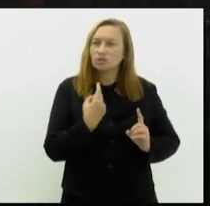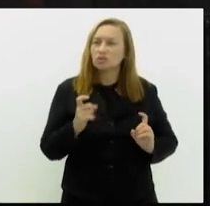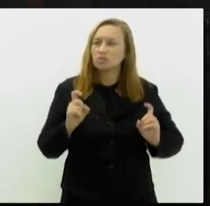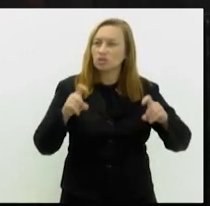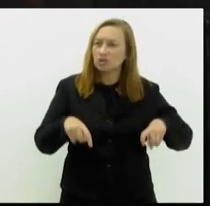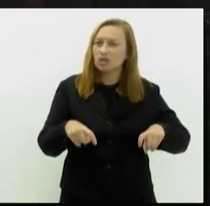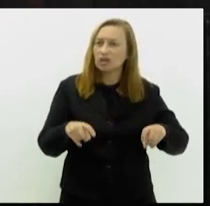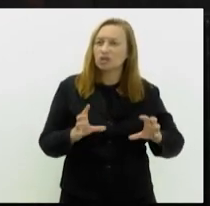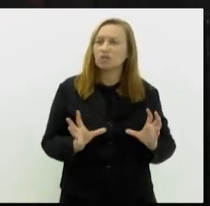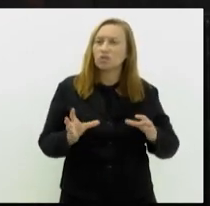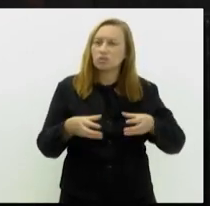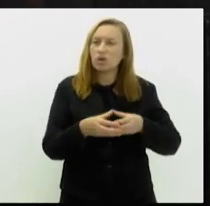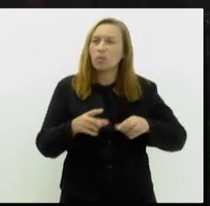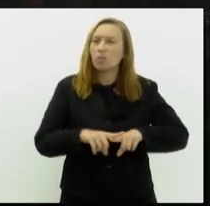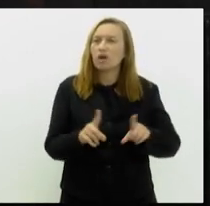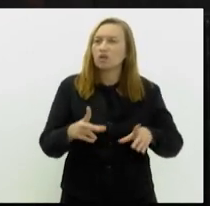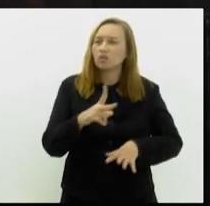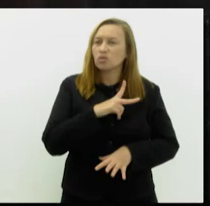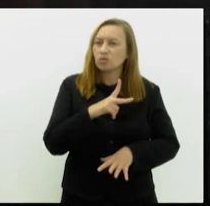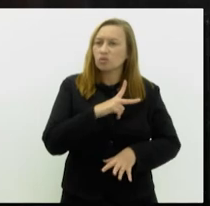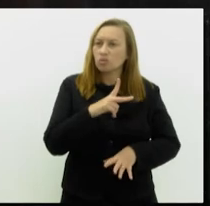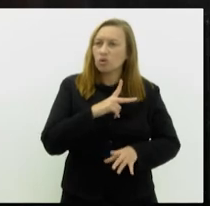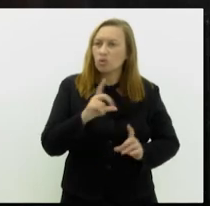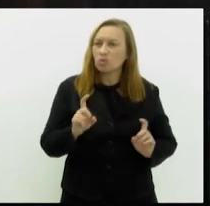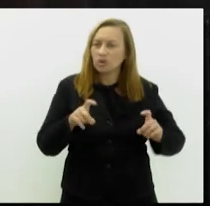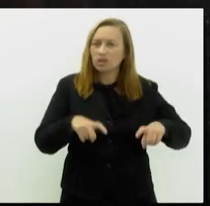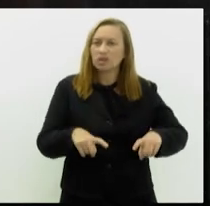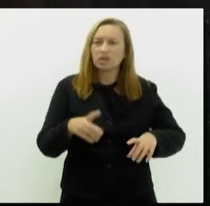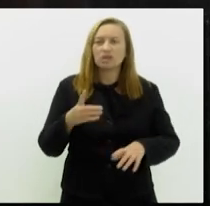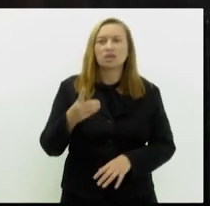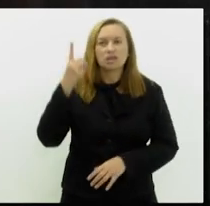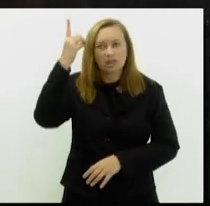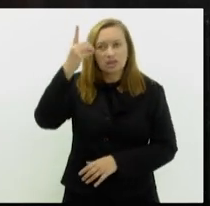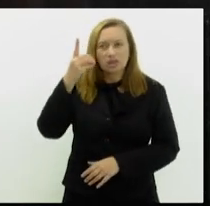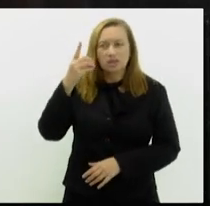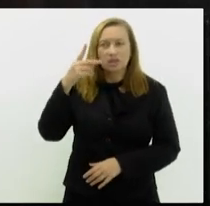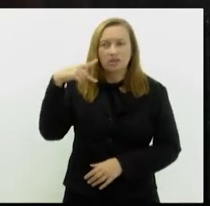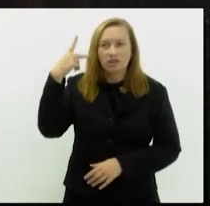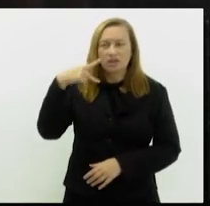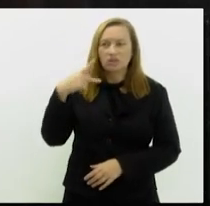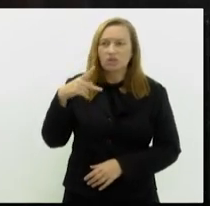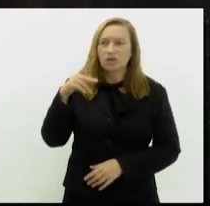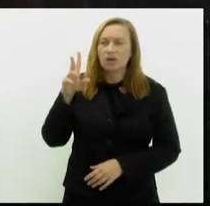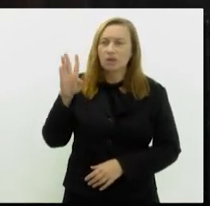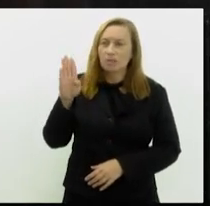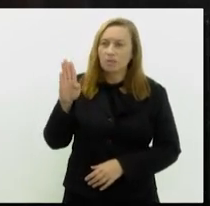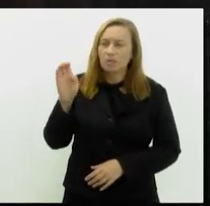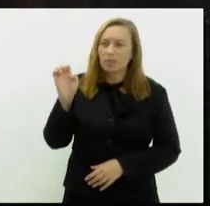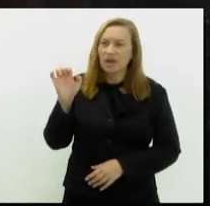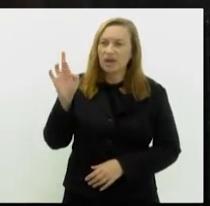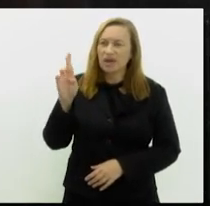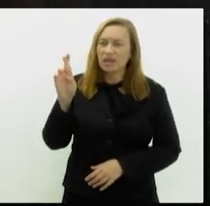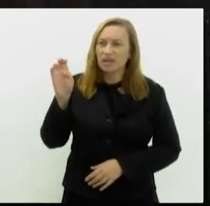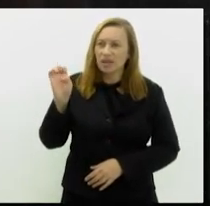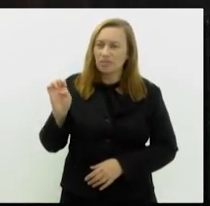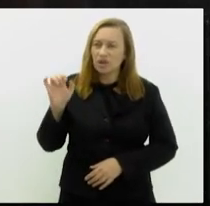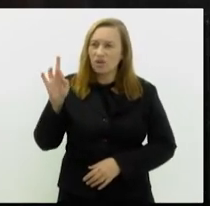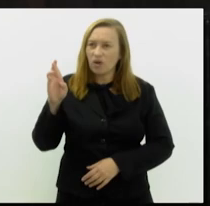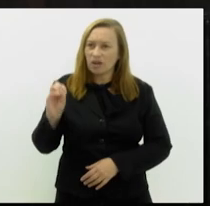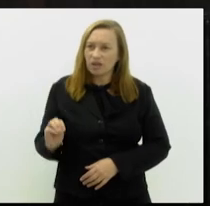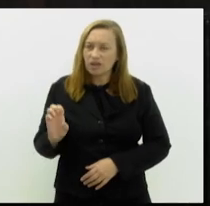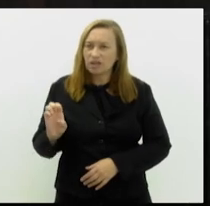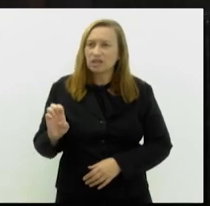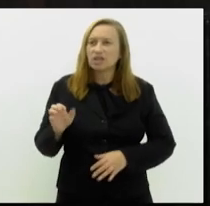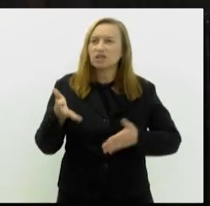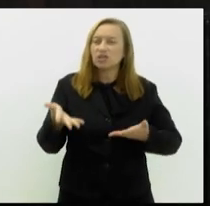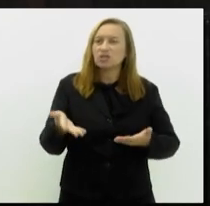nossa comissão, mas do próprio mandato da vereadora Beni Brioli, mas queremos aqui também, mais do que prestar solidariedade, fazer